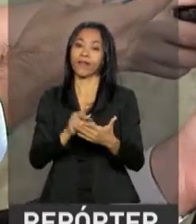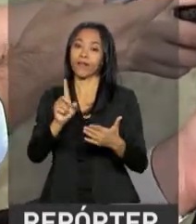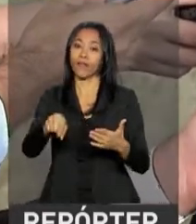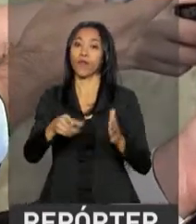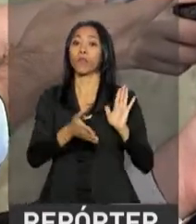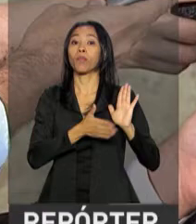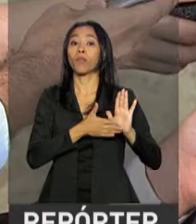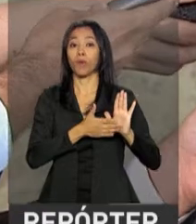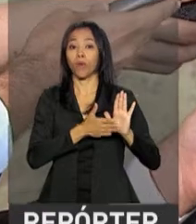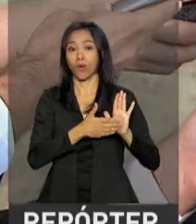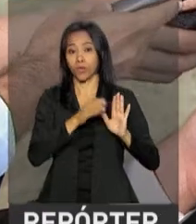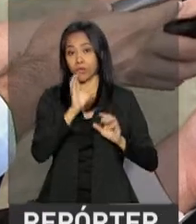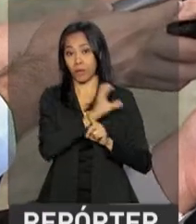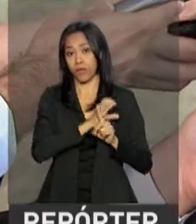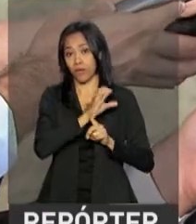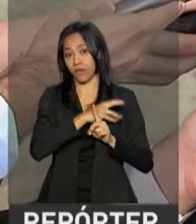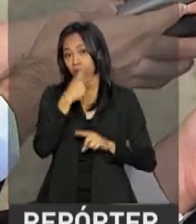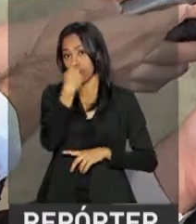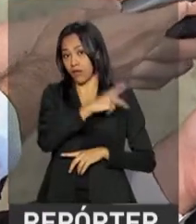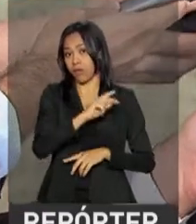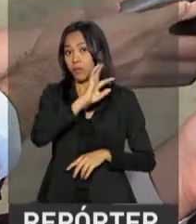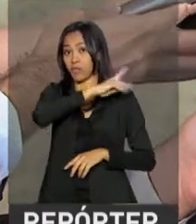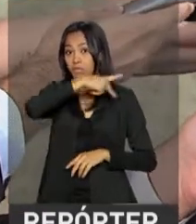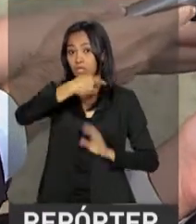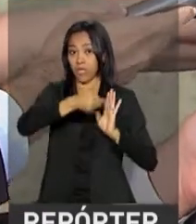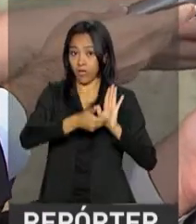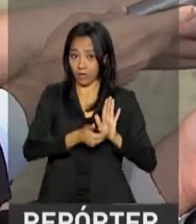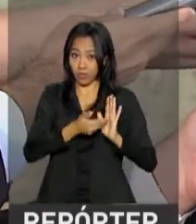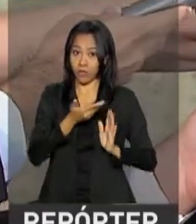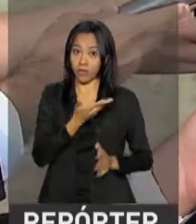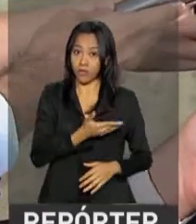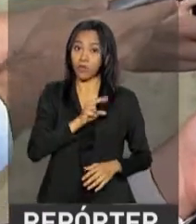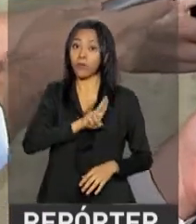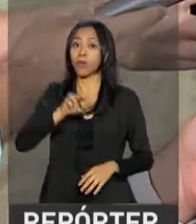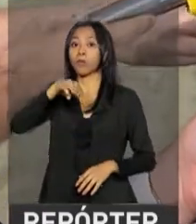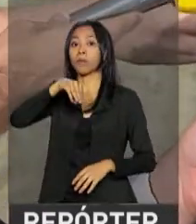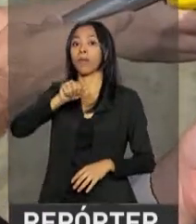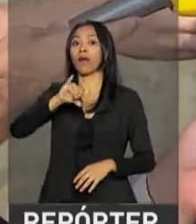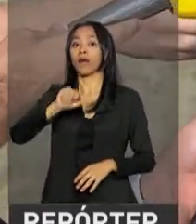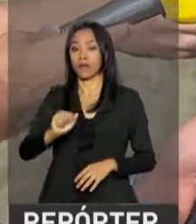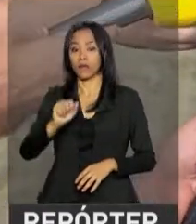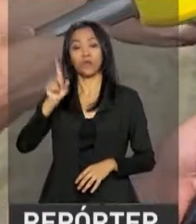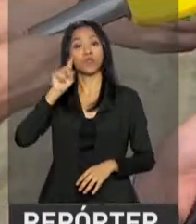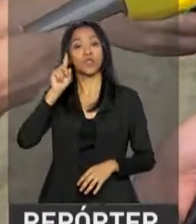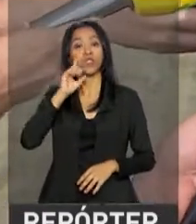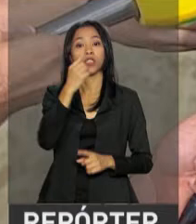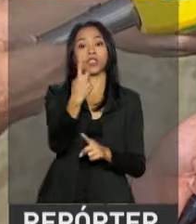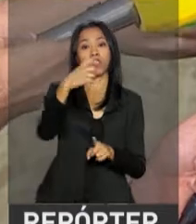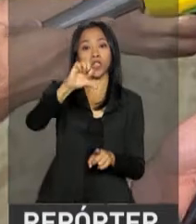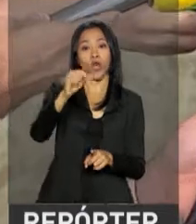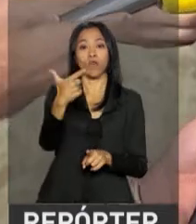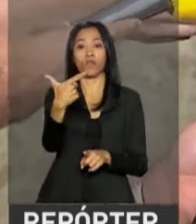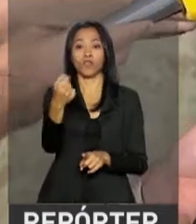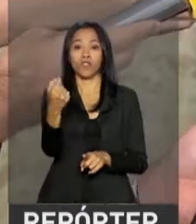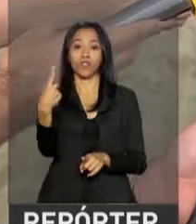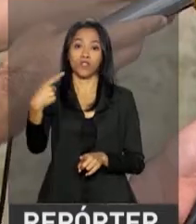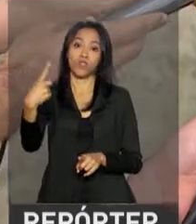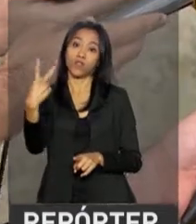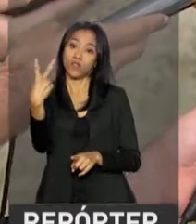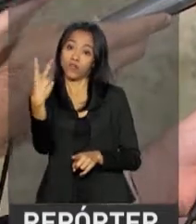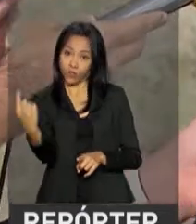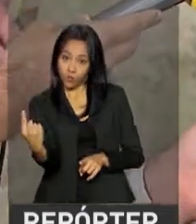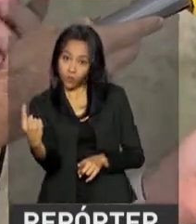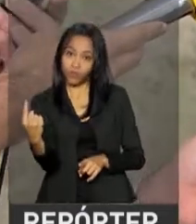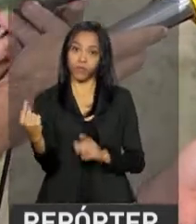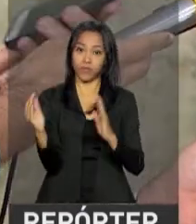pelo presidente da Câmara dos Deputados, Rodrigo Maia. Ou seja, nos dias 19, 20 e 21, se iniciando